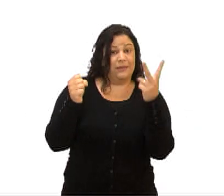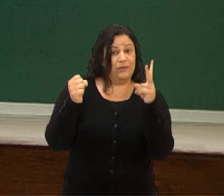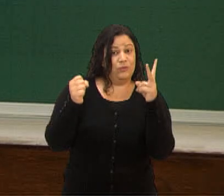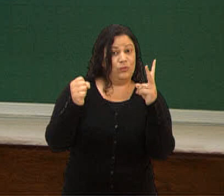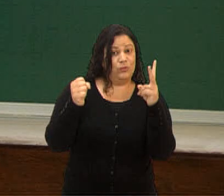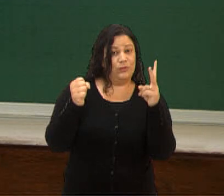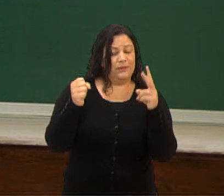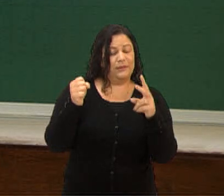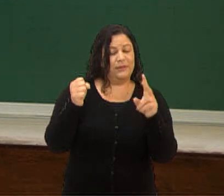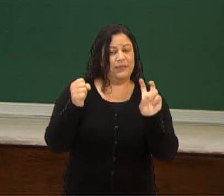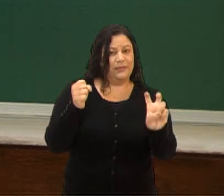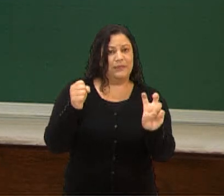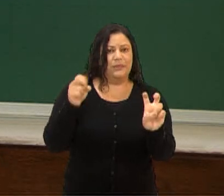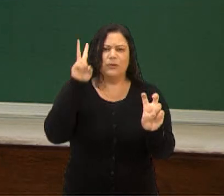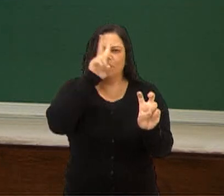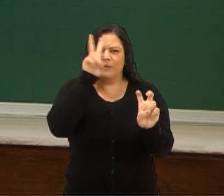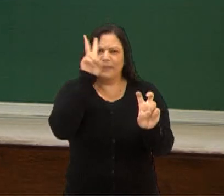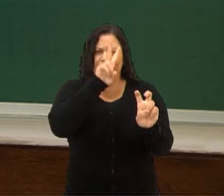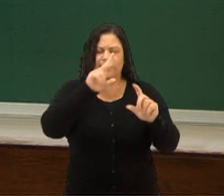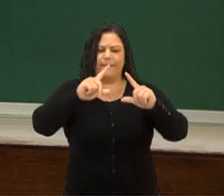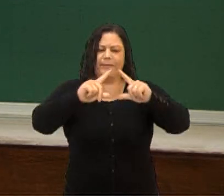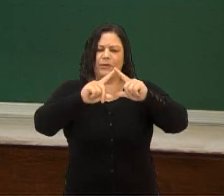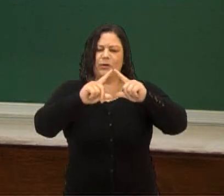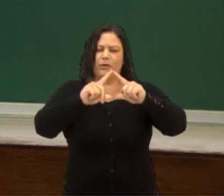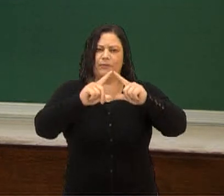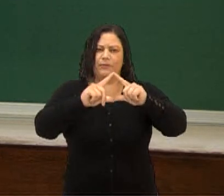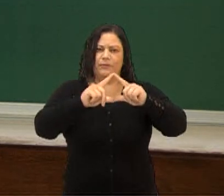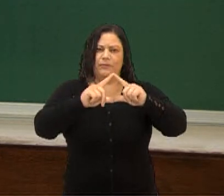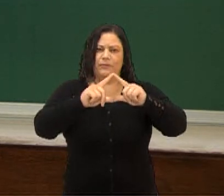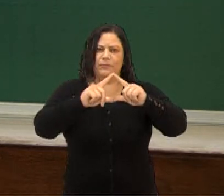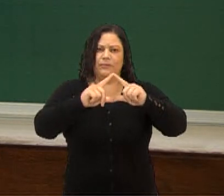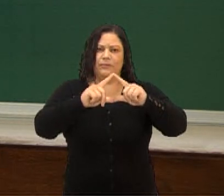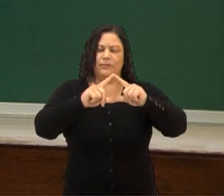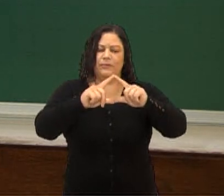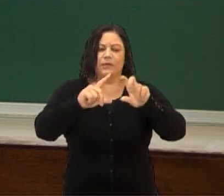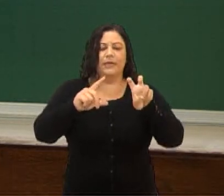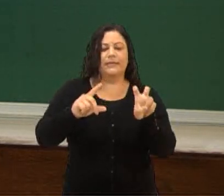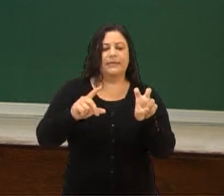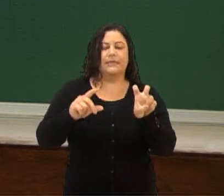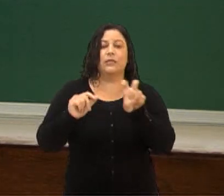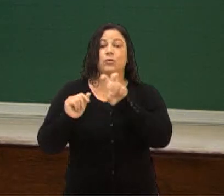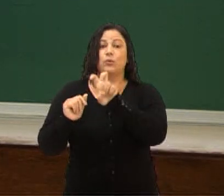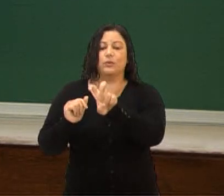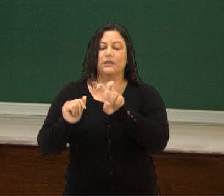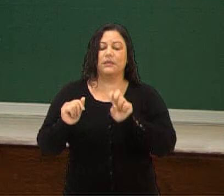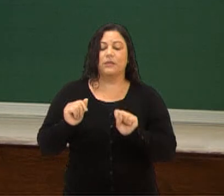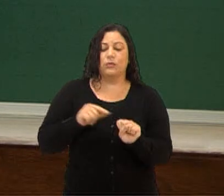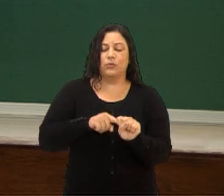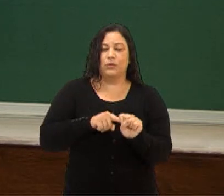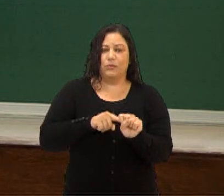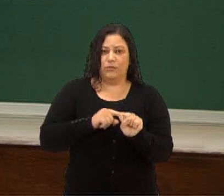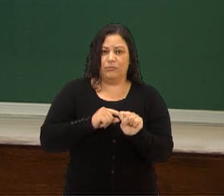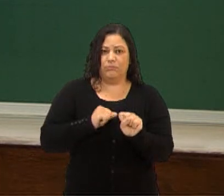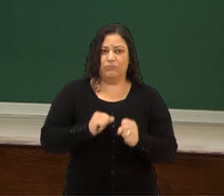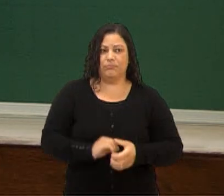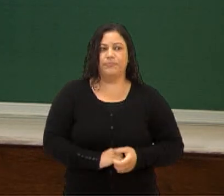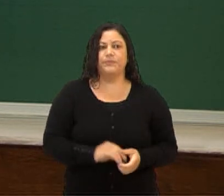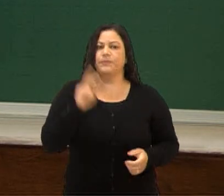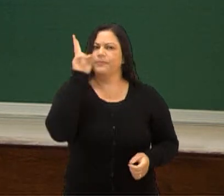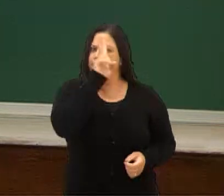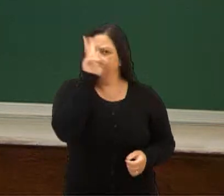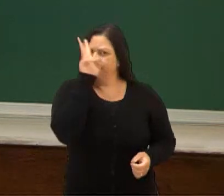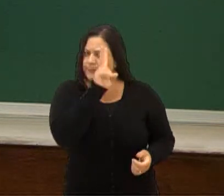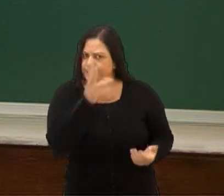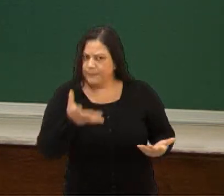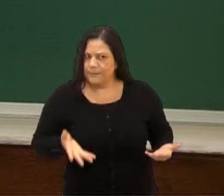o triângulo tem uma face de 8 e duas de 5? Lembram disso? Então agora vamos lá. Vamos calcular das